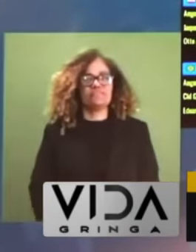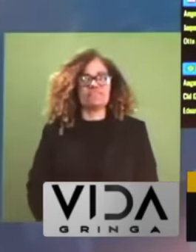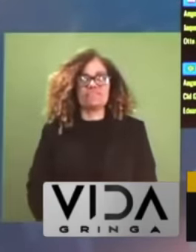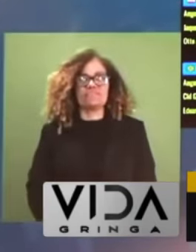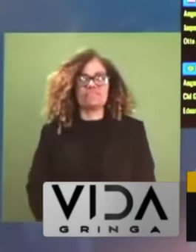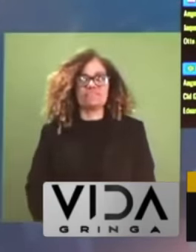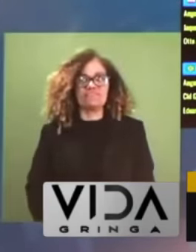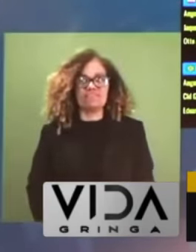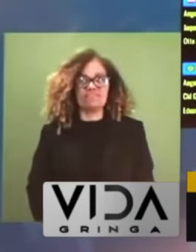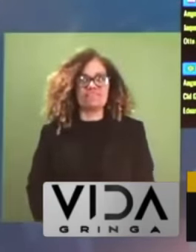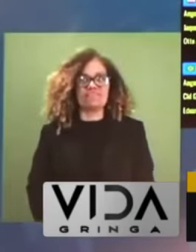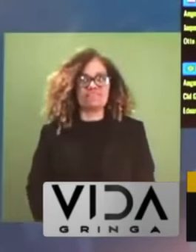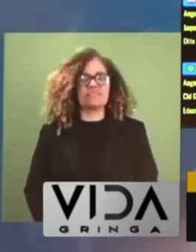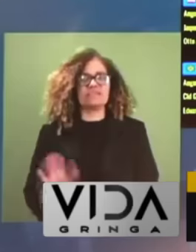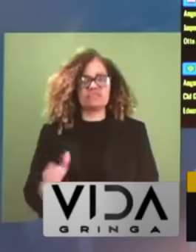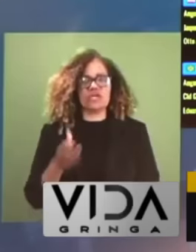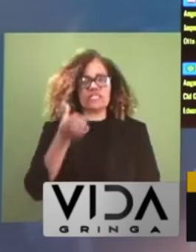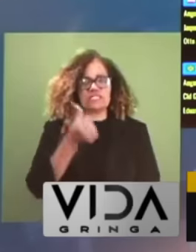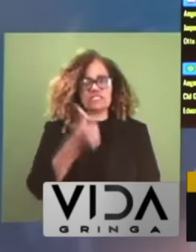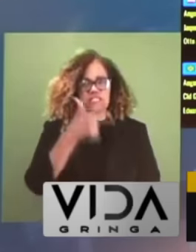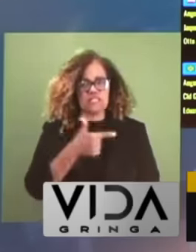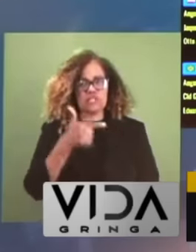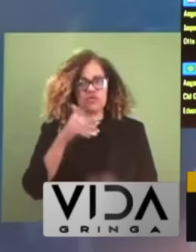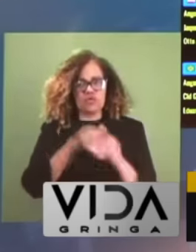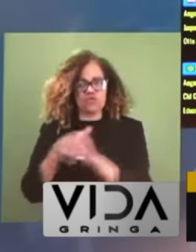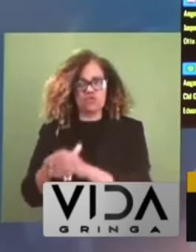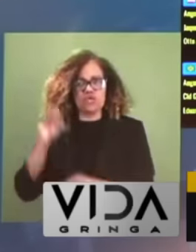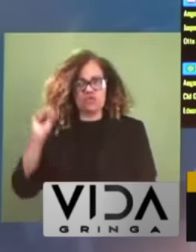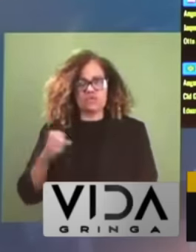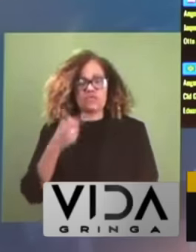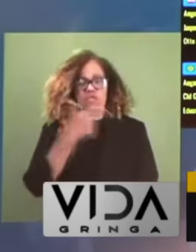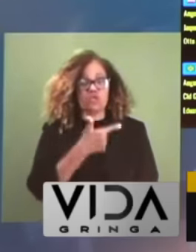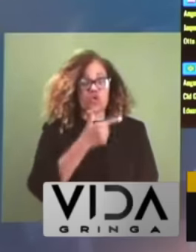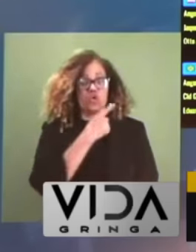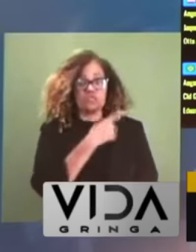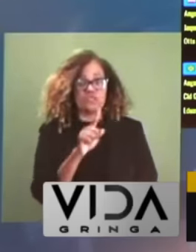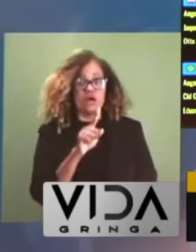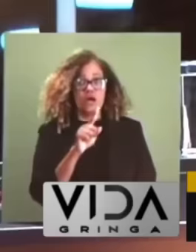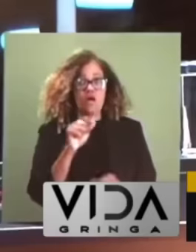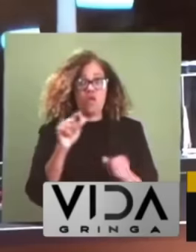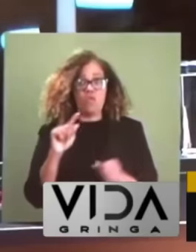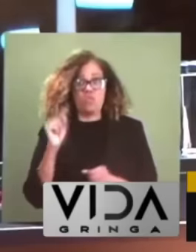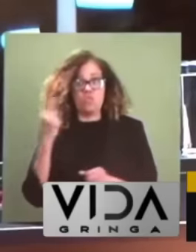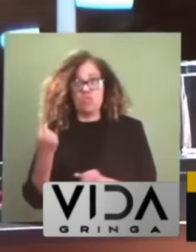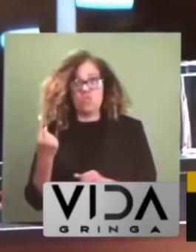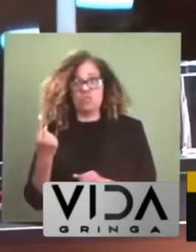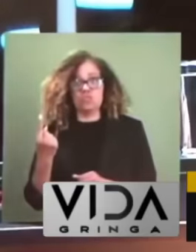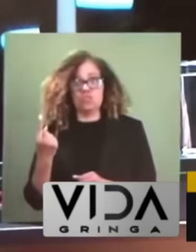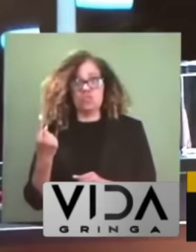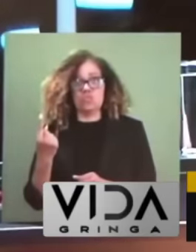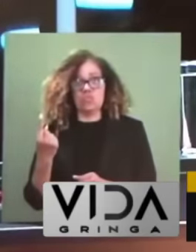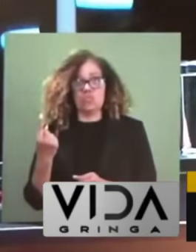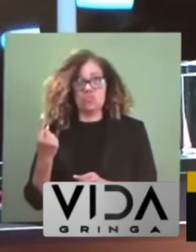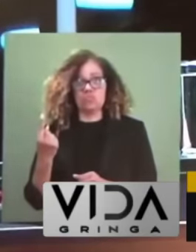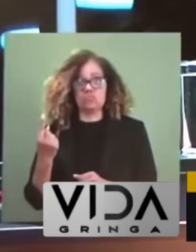resultado votaram sim 62 senadores não dois senadores uma abstenção